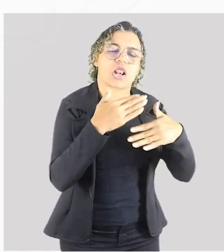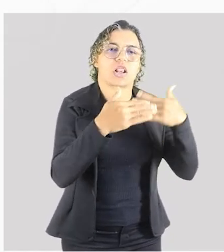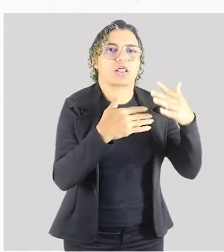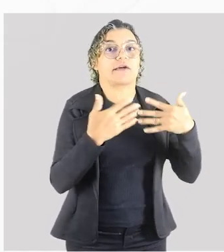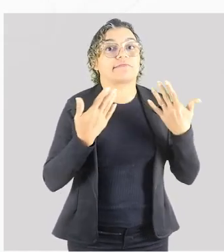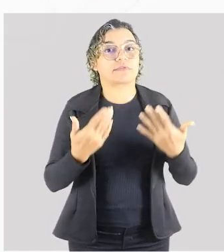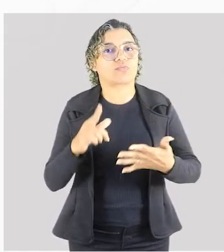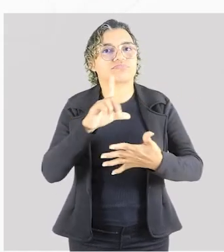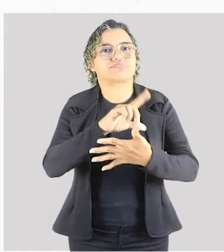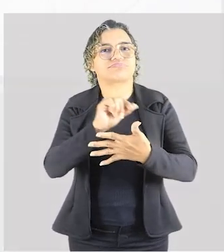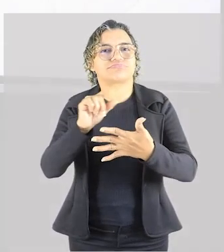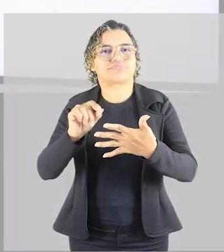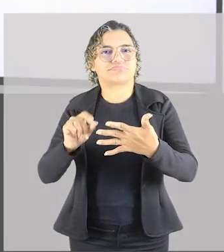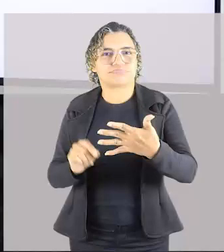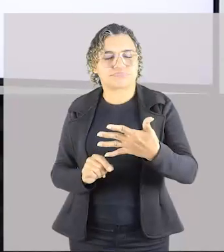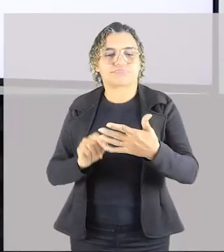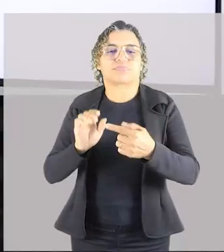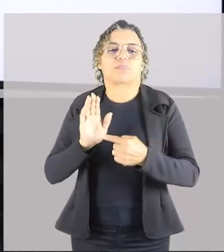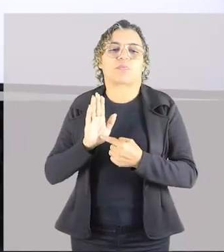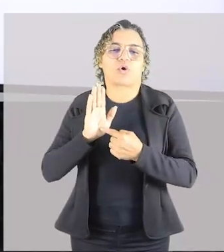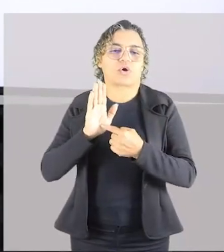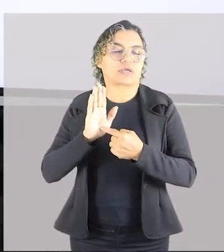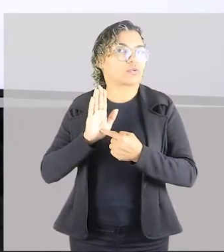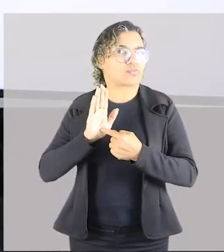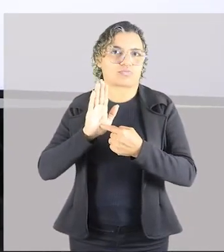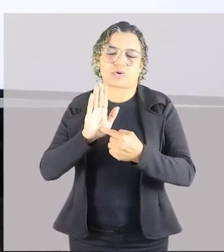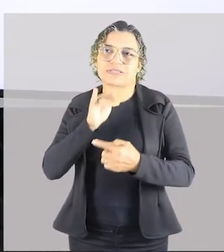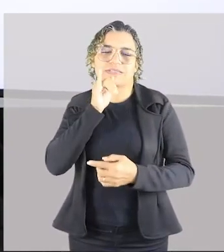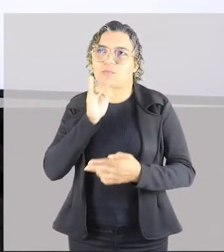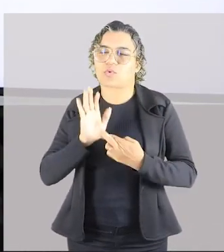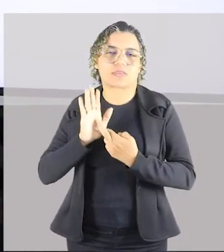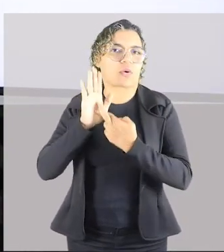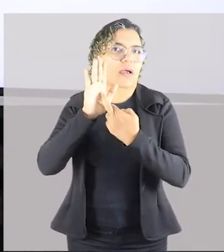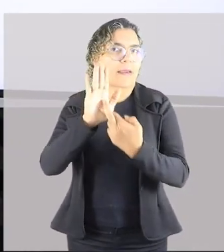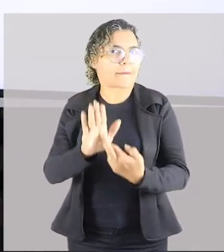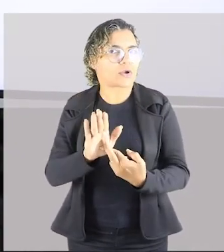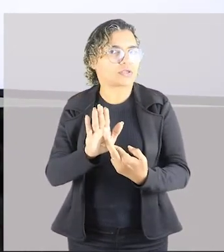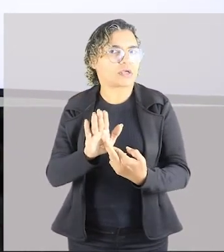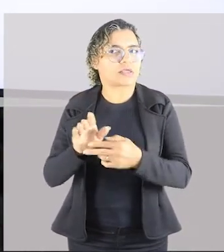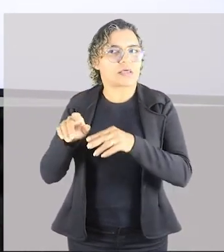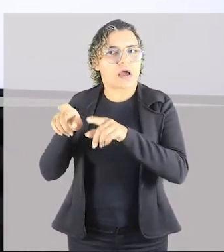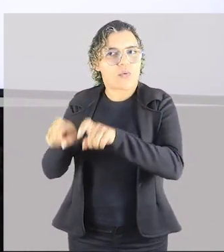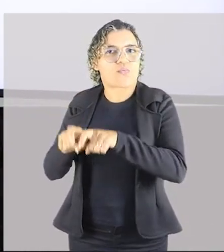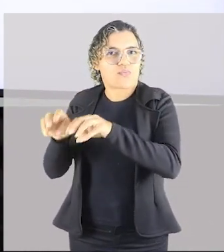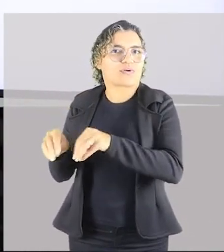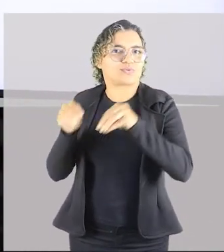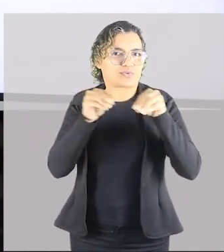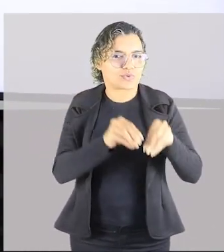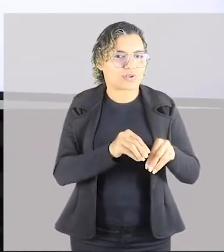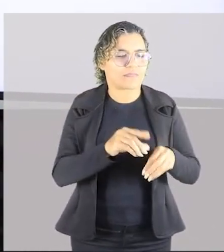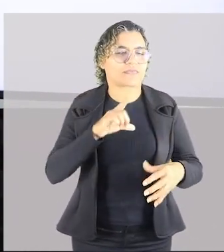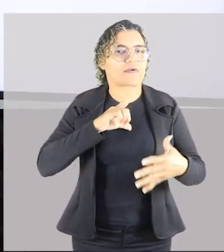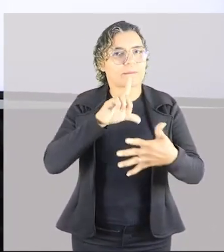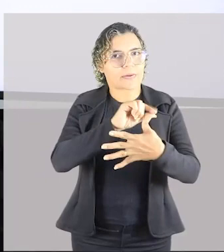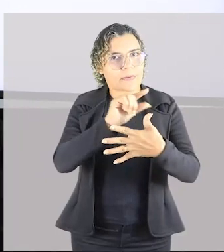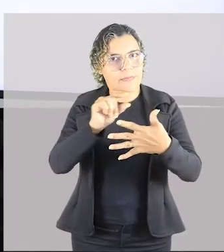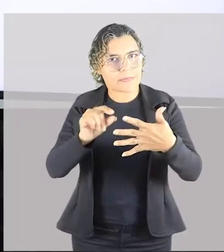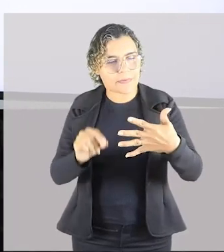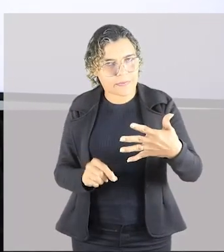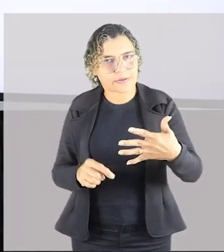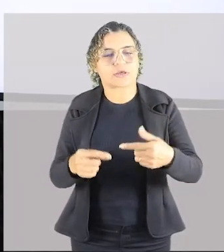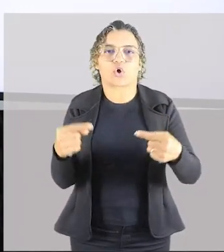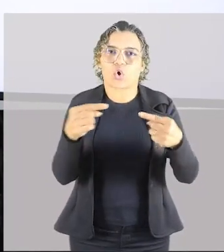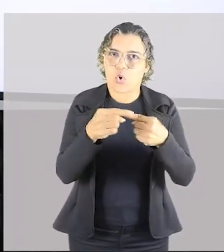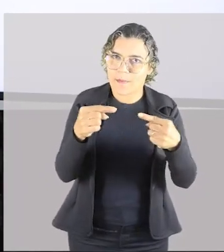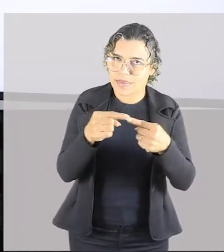Assinale a alternativa que não representa uma causa do êxodo rural. Ou seja, eu vou ter aqui várias alternativas que vão me dar